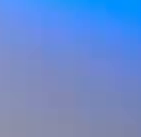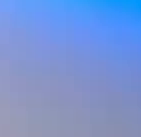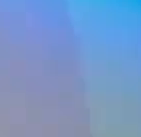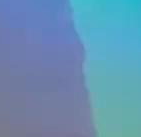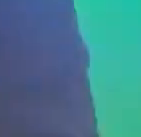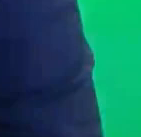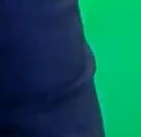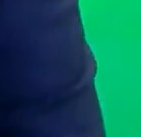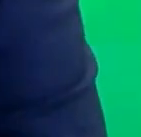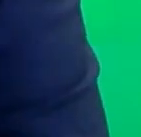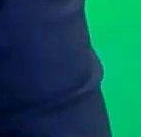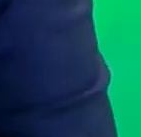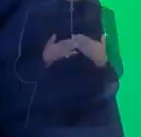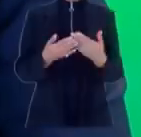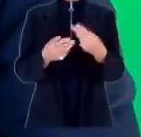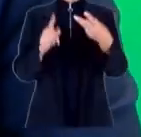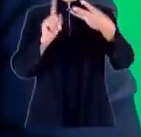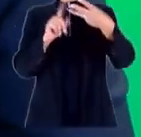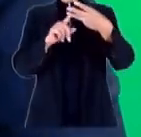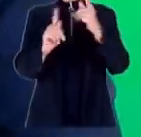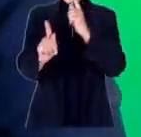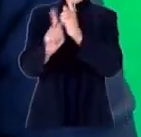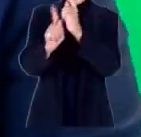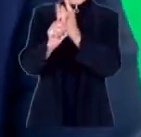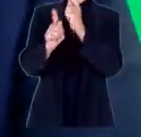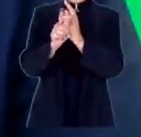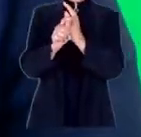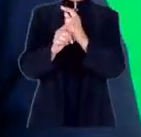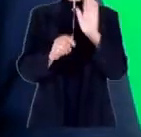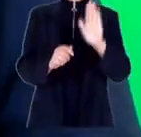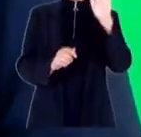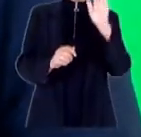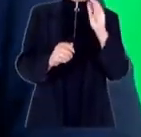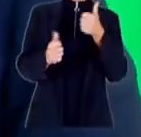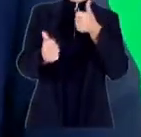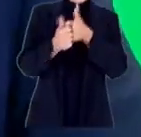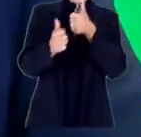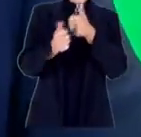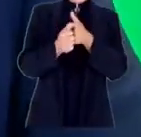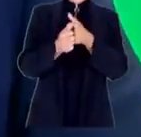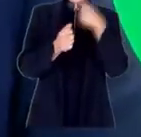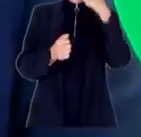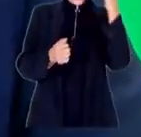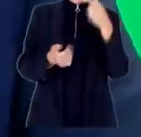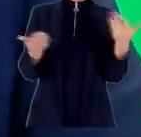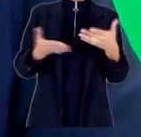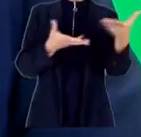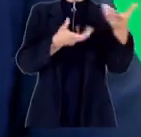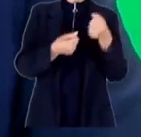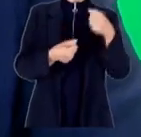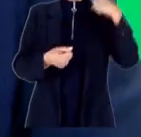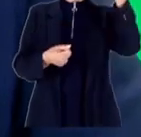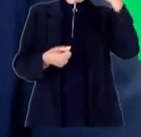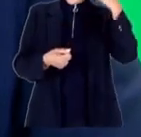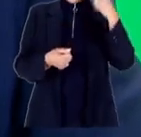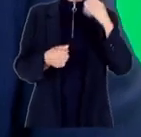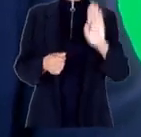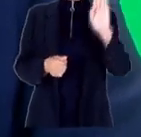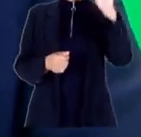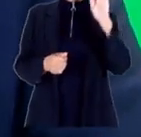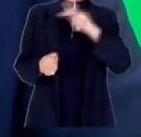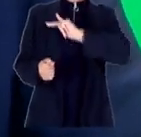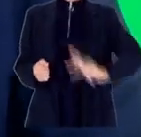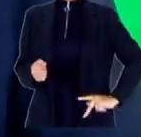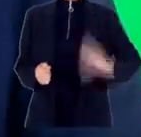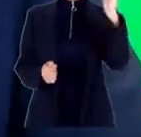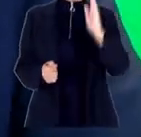Boa noite hoje vamos fazer o terceiro encontro da série candidatos com Ratinho estamos recebendo a Senadora e candidata à presidência do